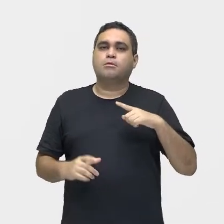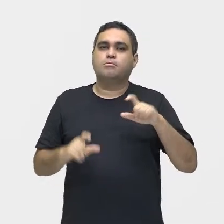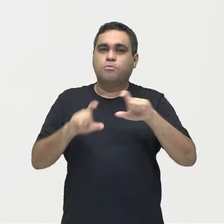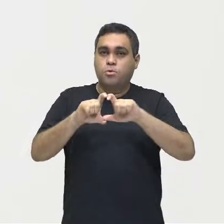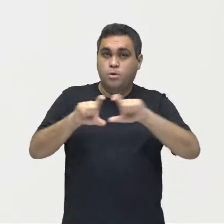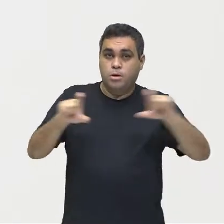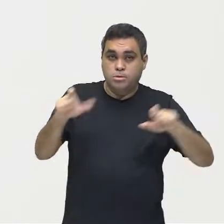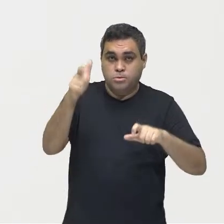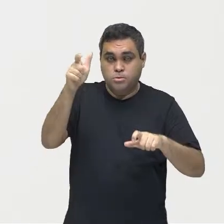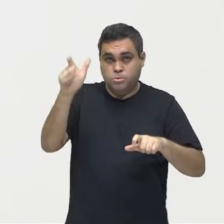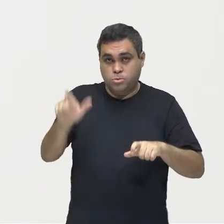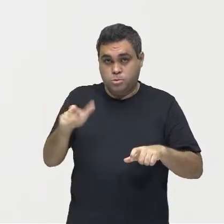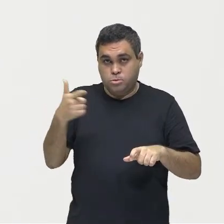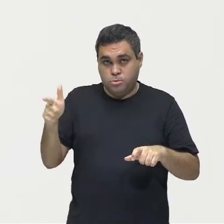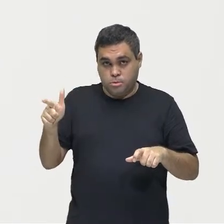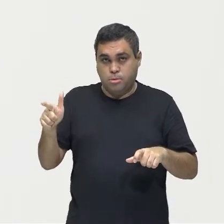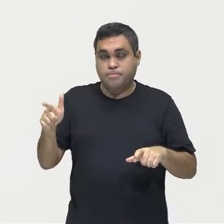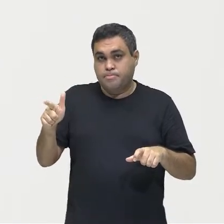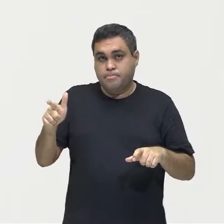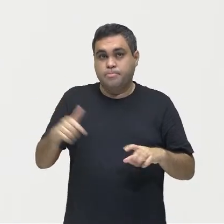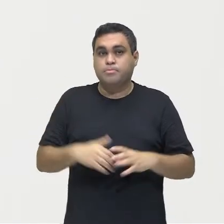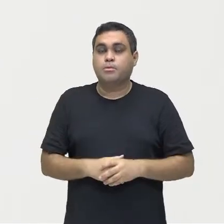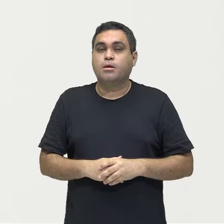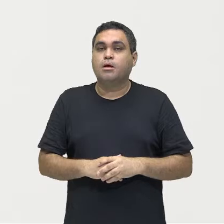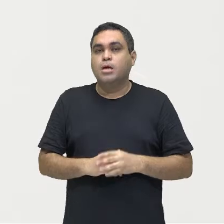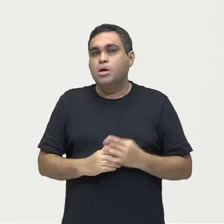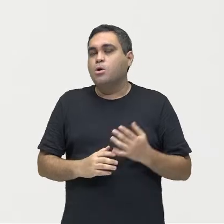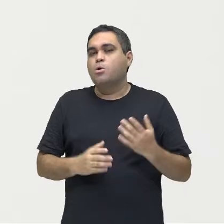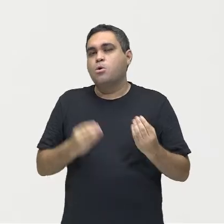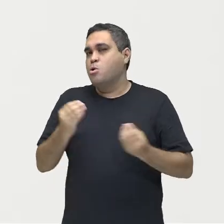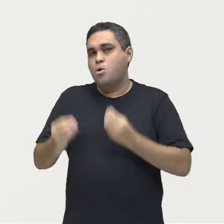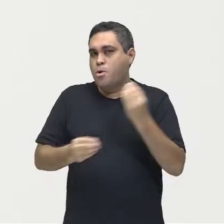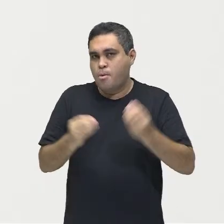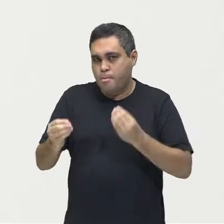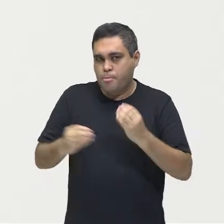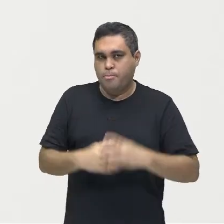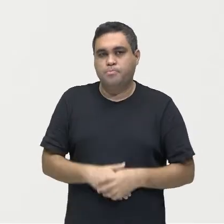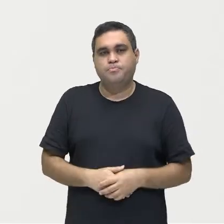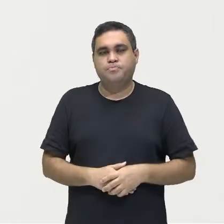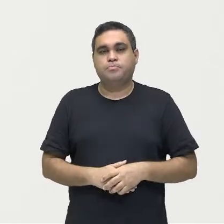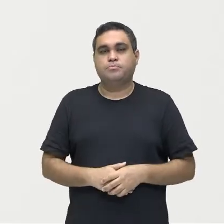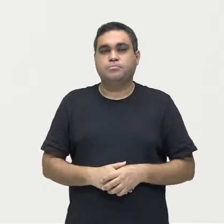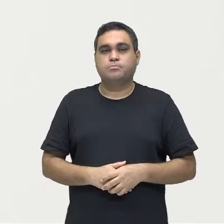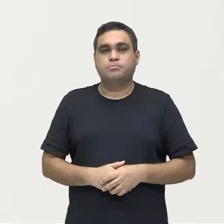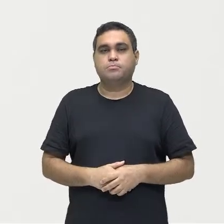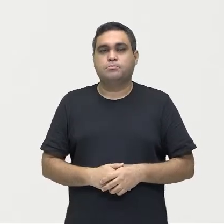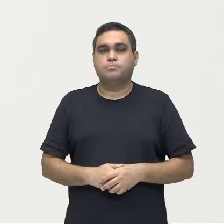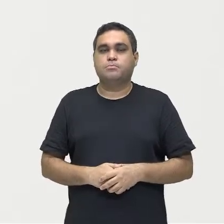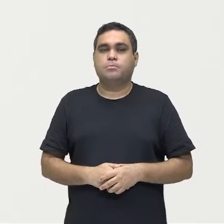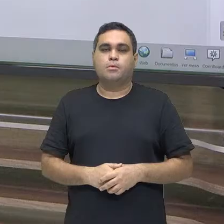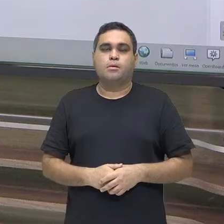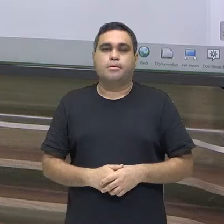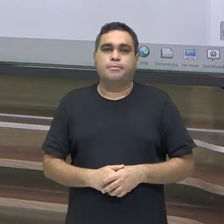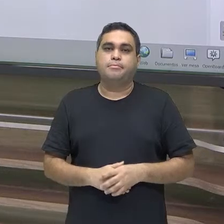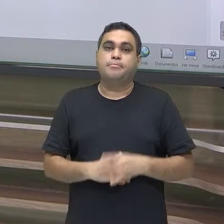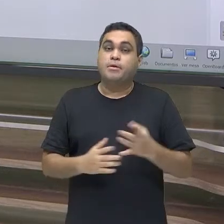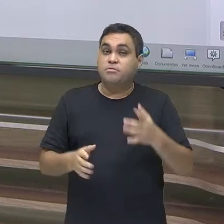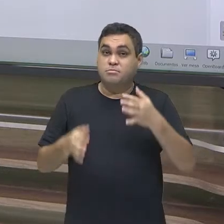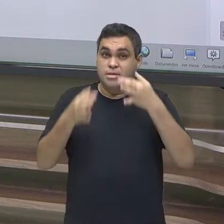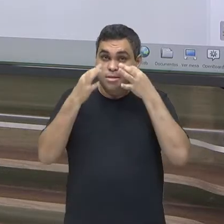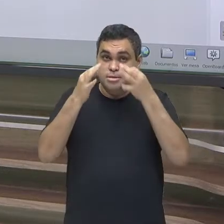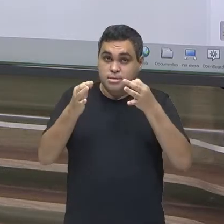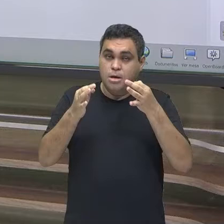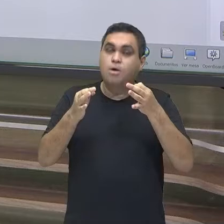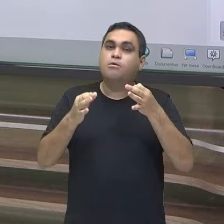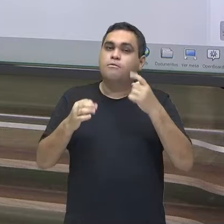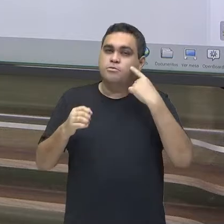sem sujeito da língua portuguesa vão ocorrer com, para você prestar atenção, quais são as situações em que